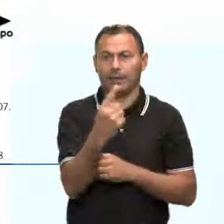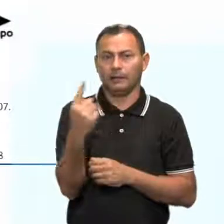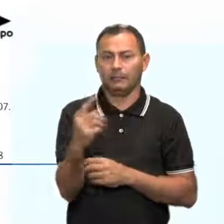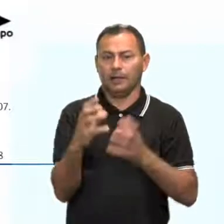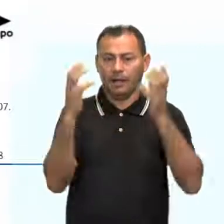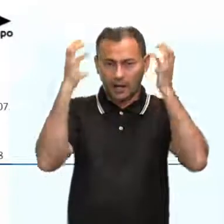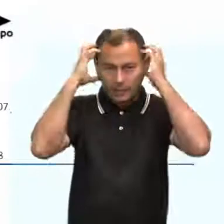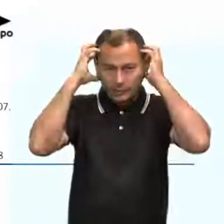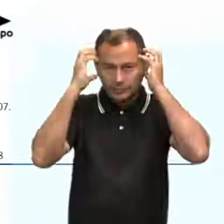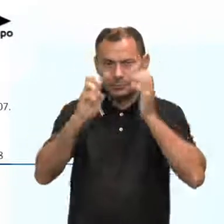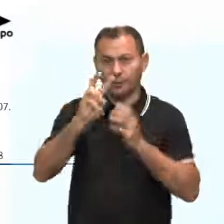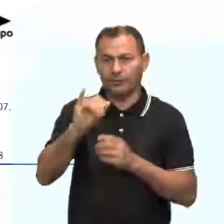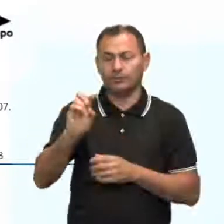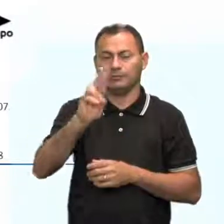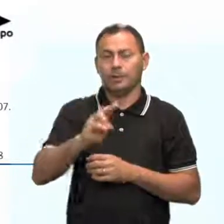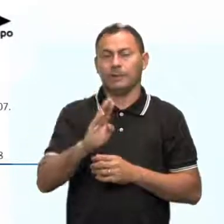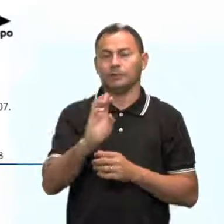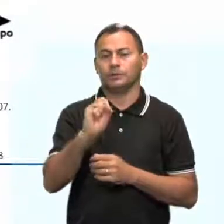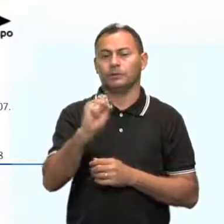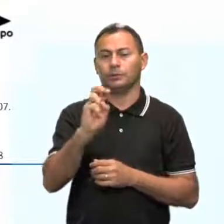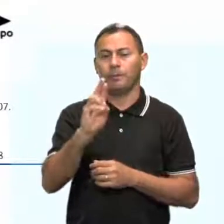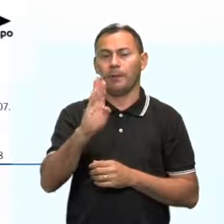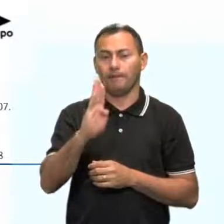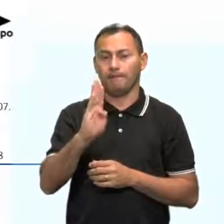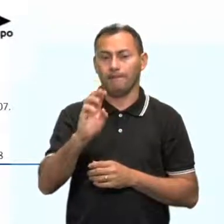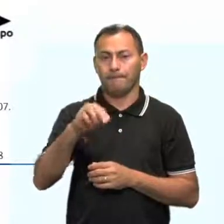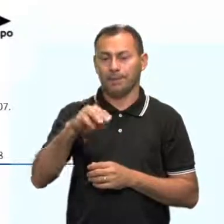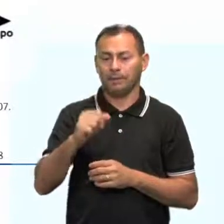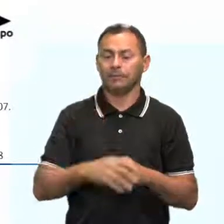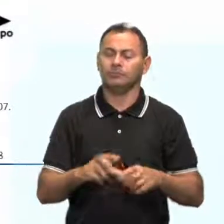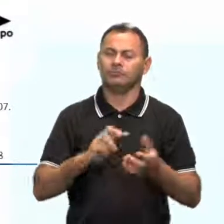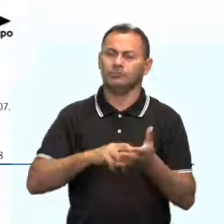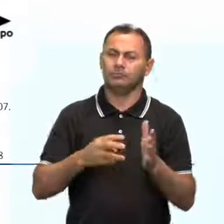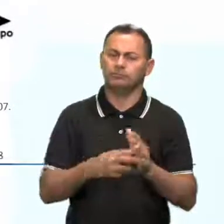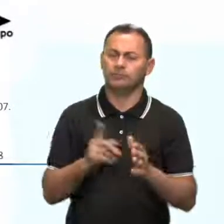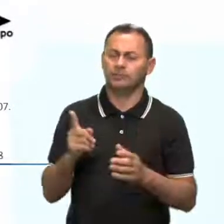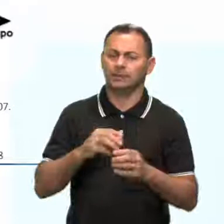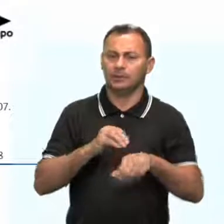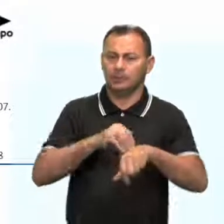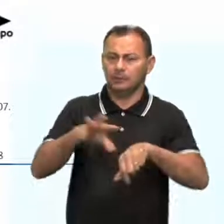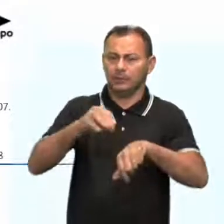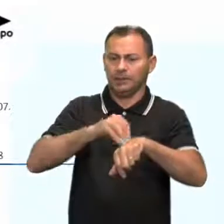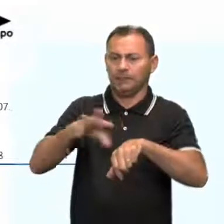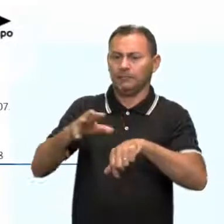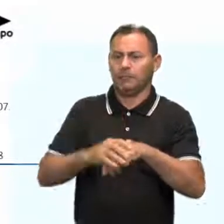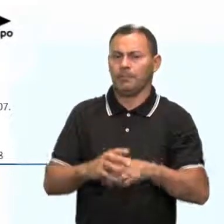dessas rádios vai utilizar uma subbanda. Digamos que ele transmita a rádio